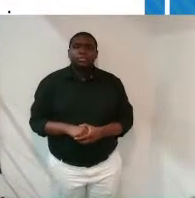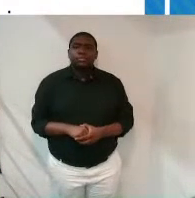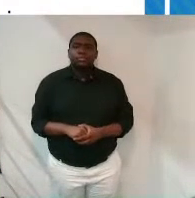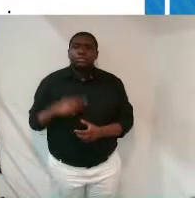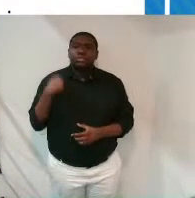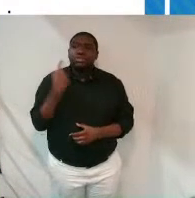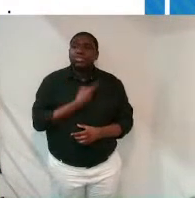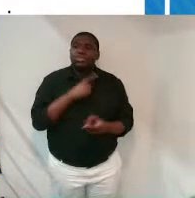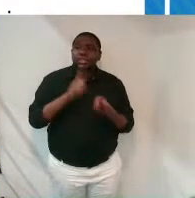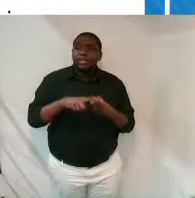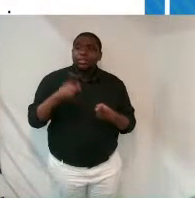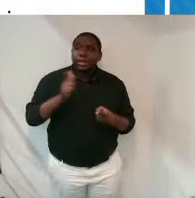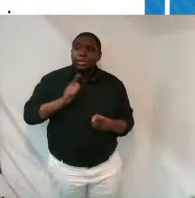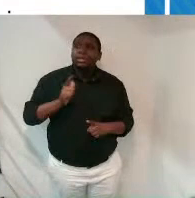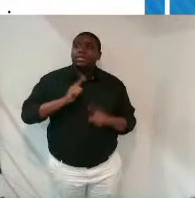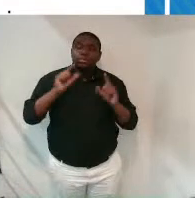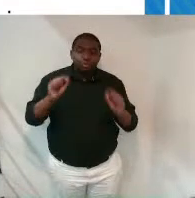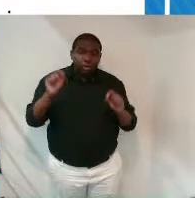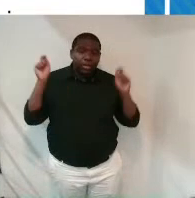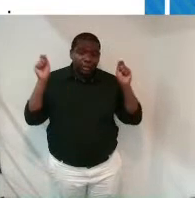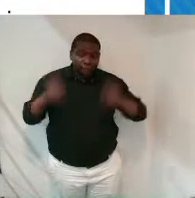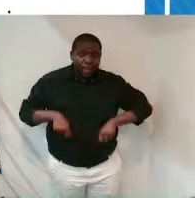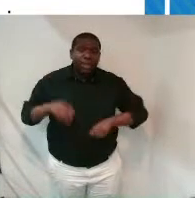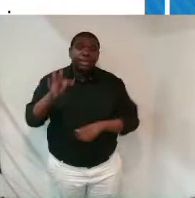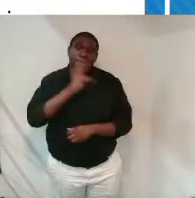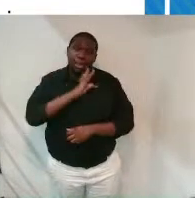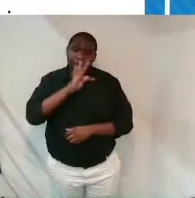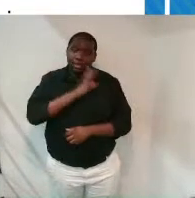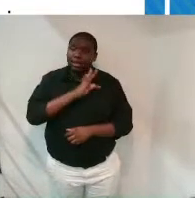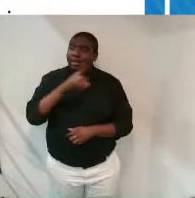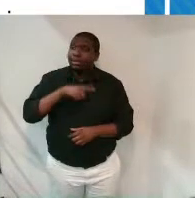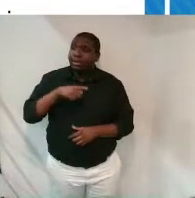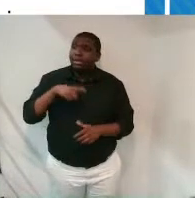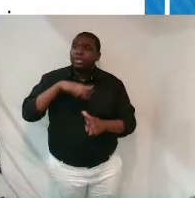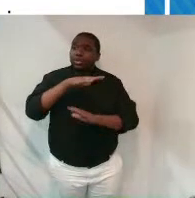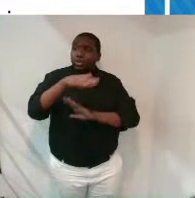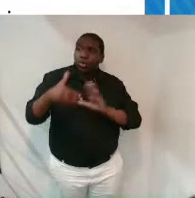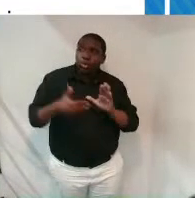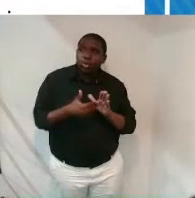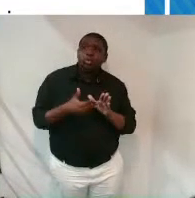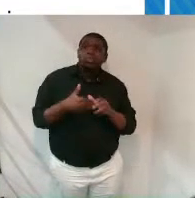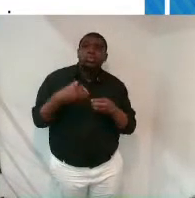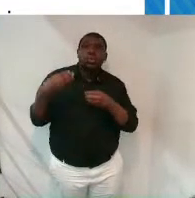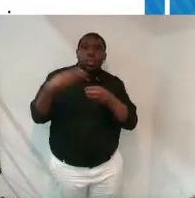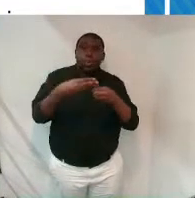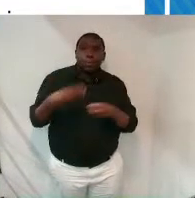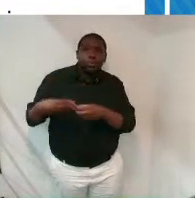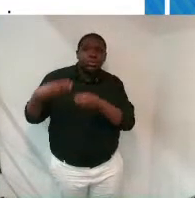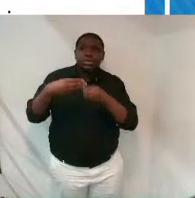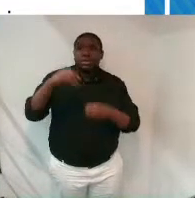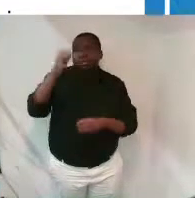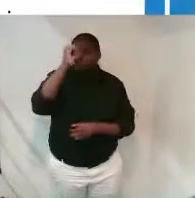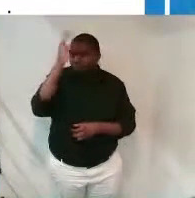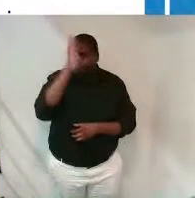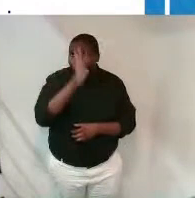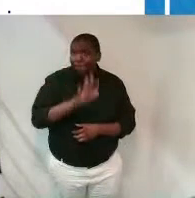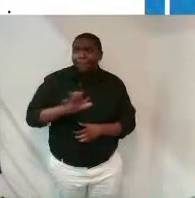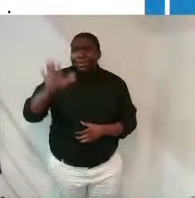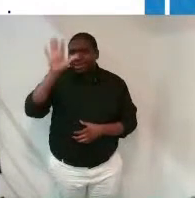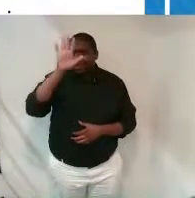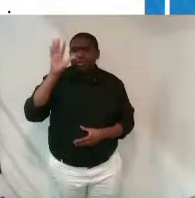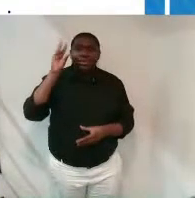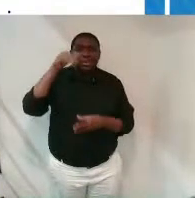capacidade técnica, nós temos capilaridade, nós estamos em todos os municípios, né? Em todo o Brasil. E nós temos condições, né? Dentro dos